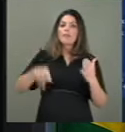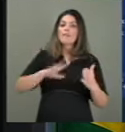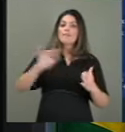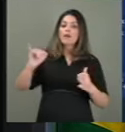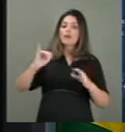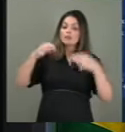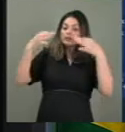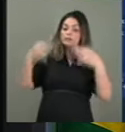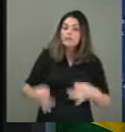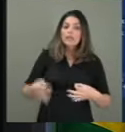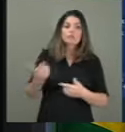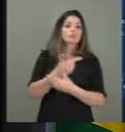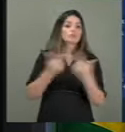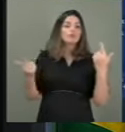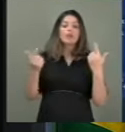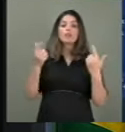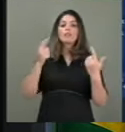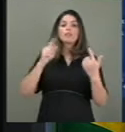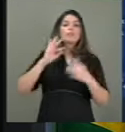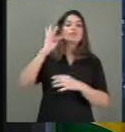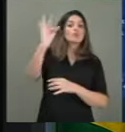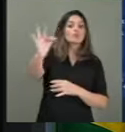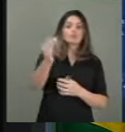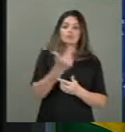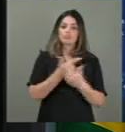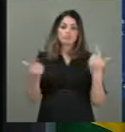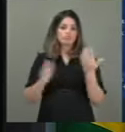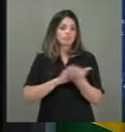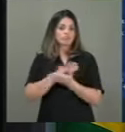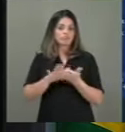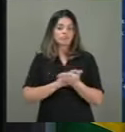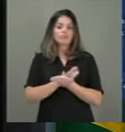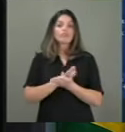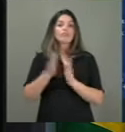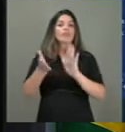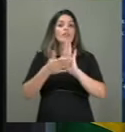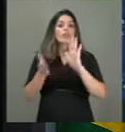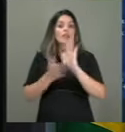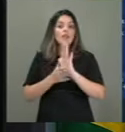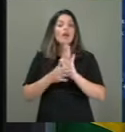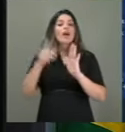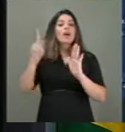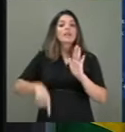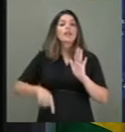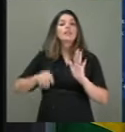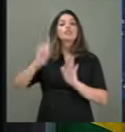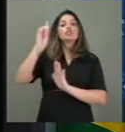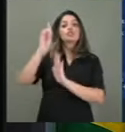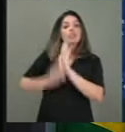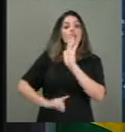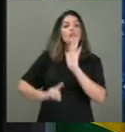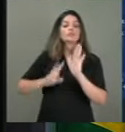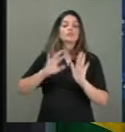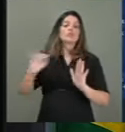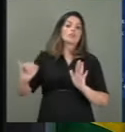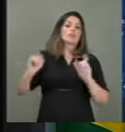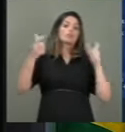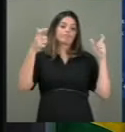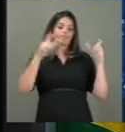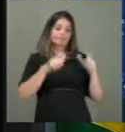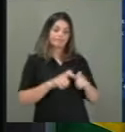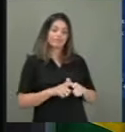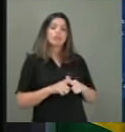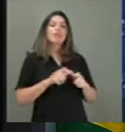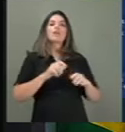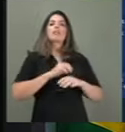incerto sem horizontes essa reforma reduziu direitos contribui o paga queda de rendimentos e